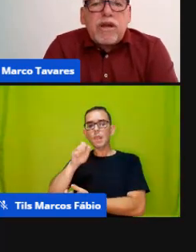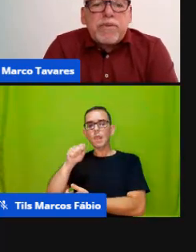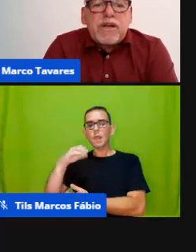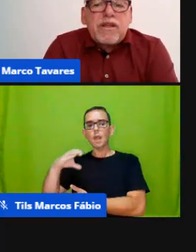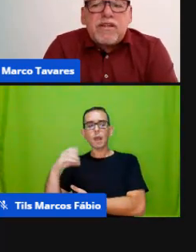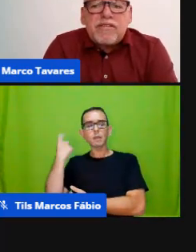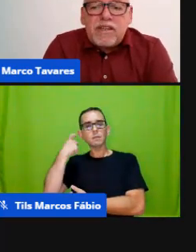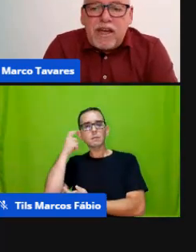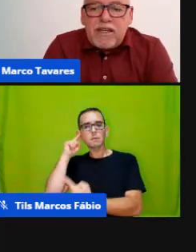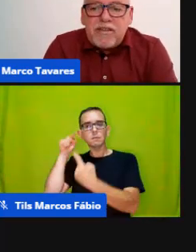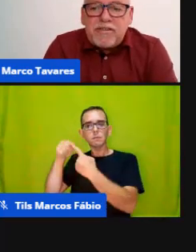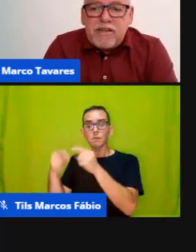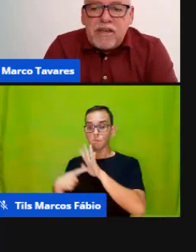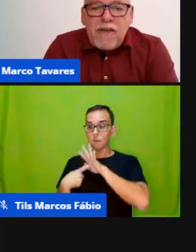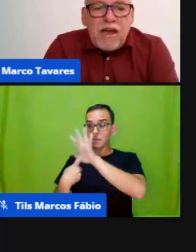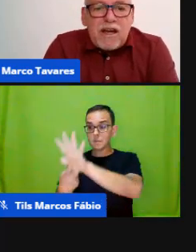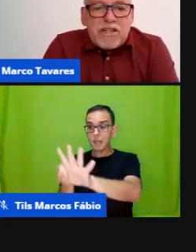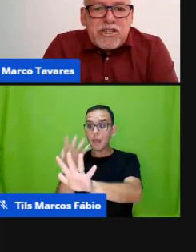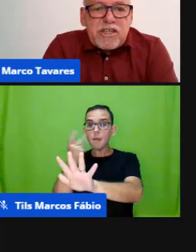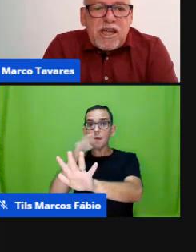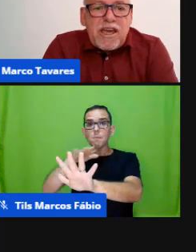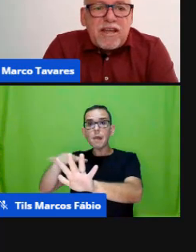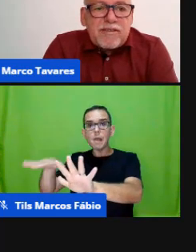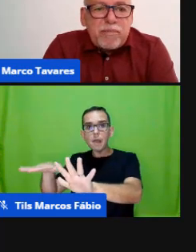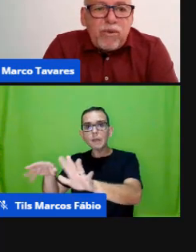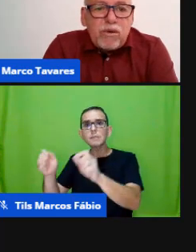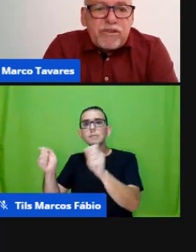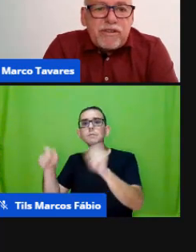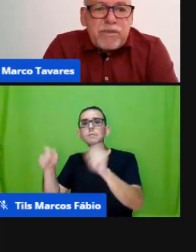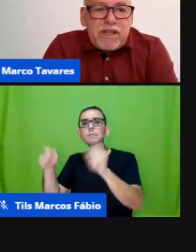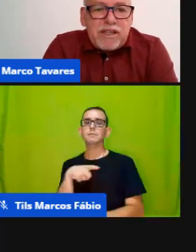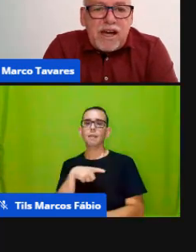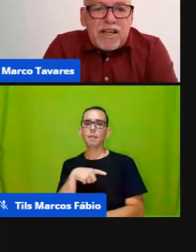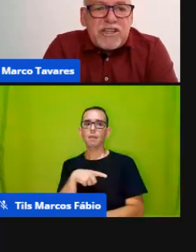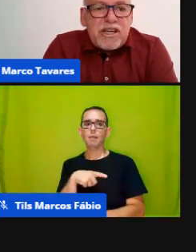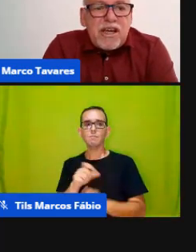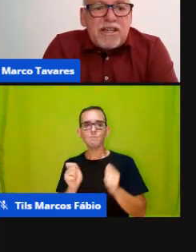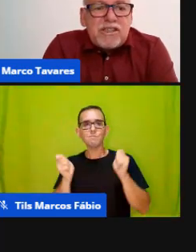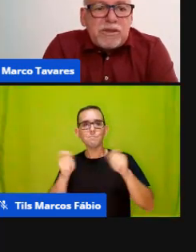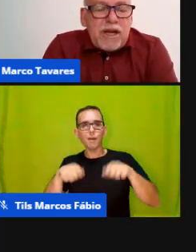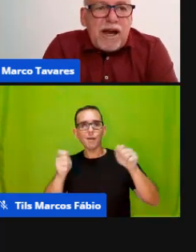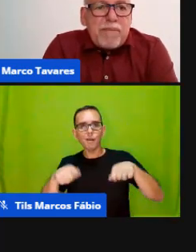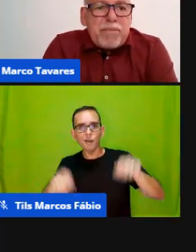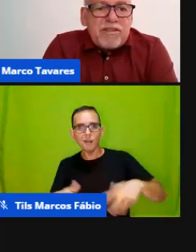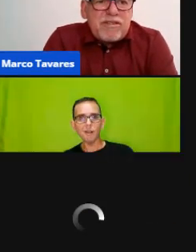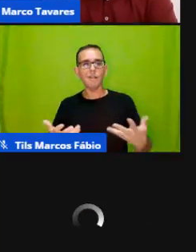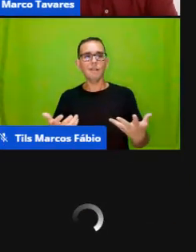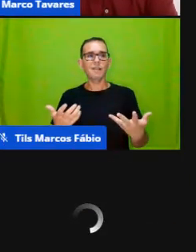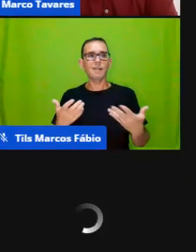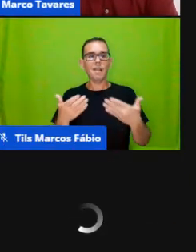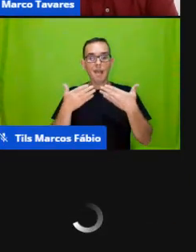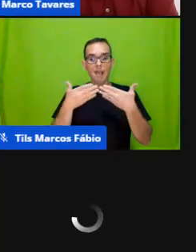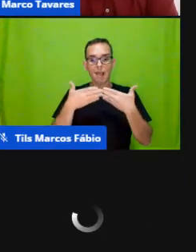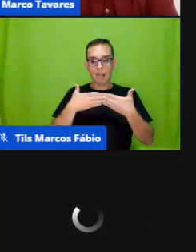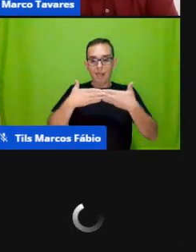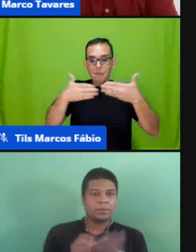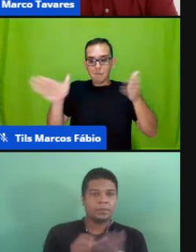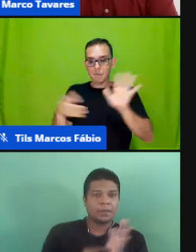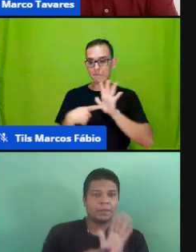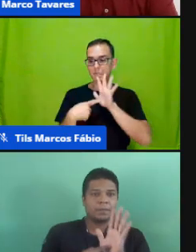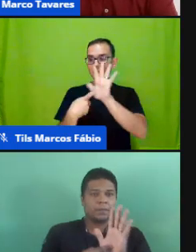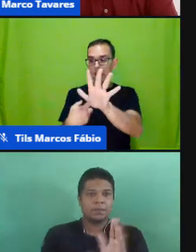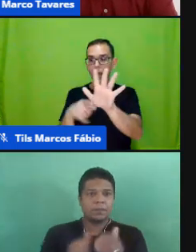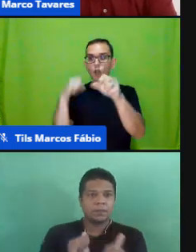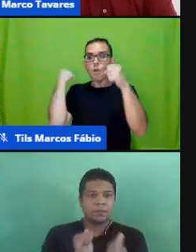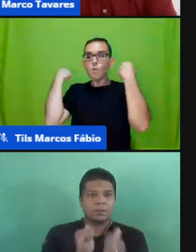de mostrar para a criança que aí sim a gente tem essa possibilidade de apresentar o